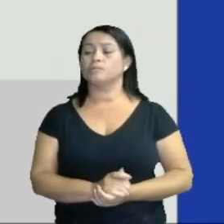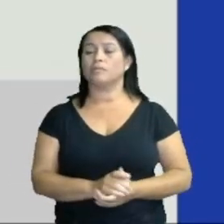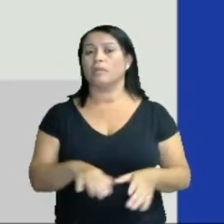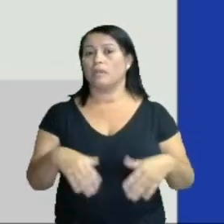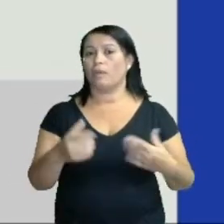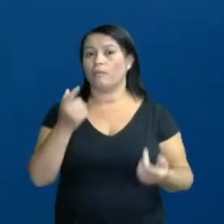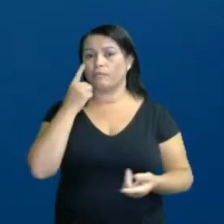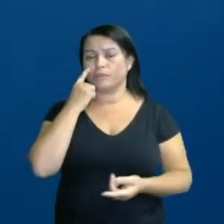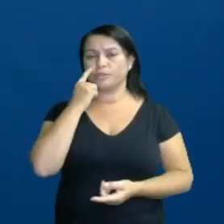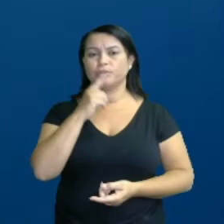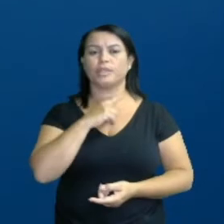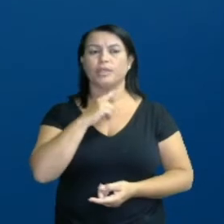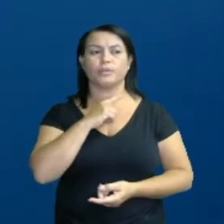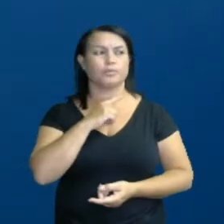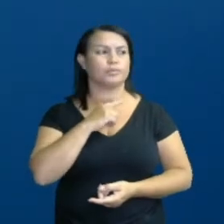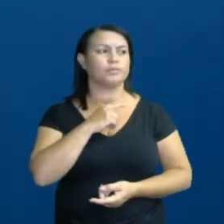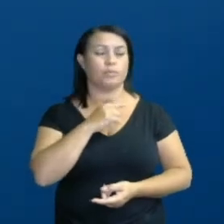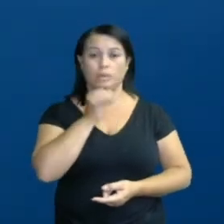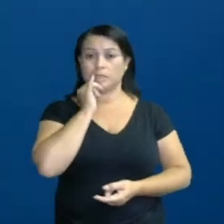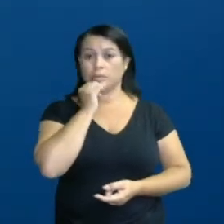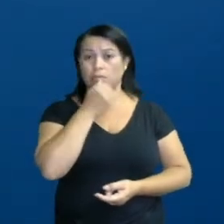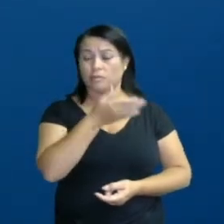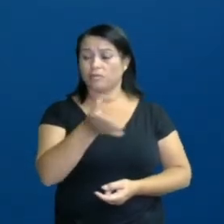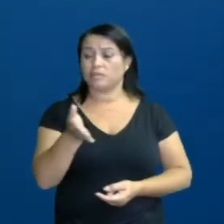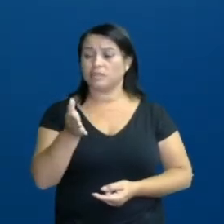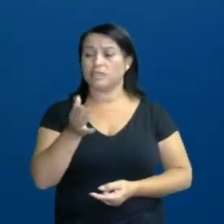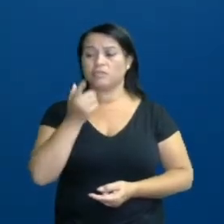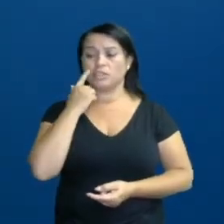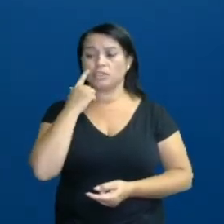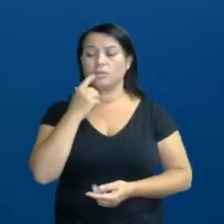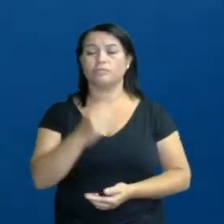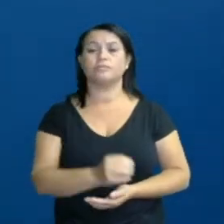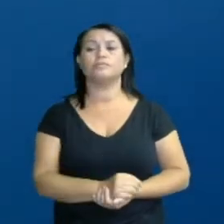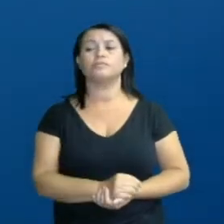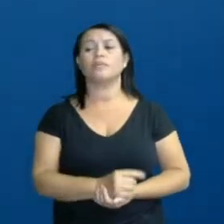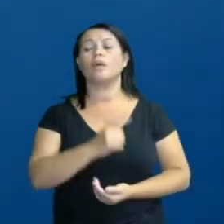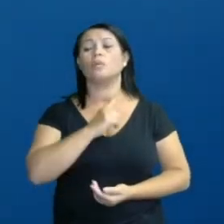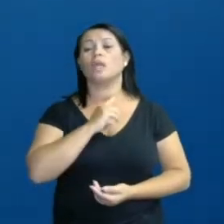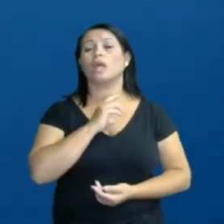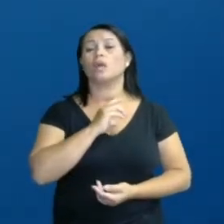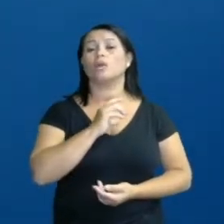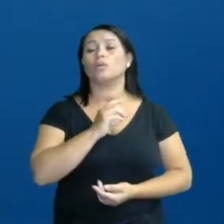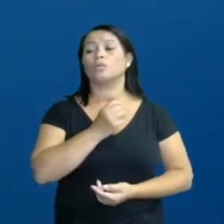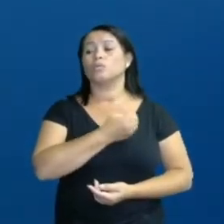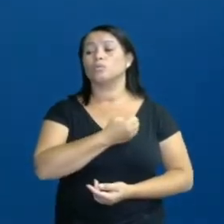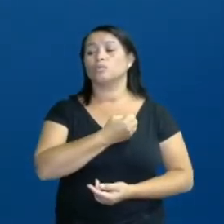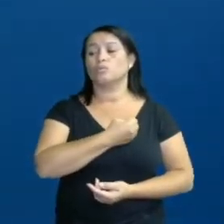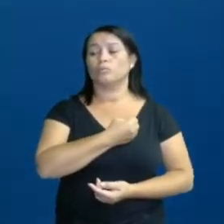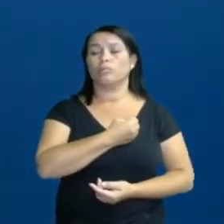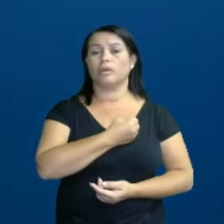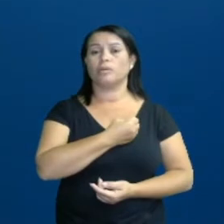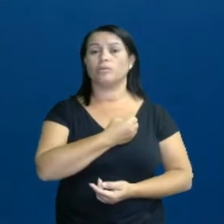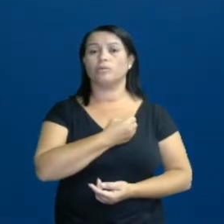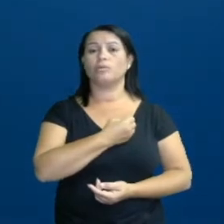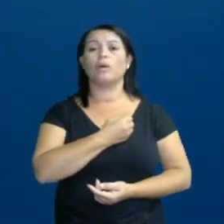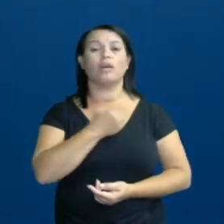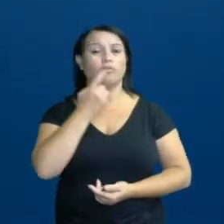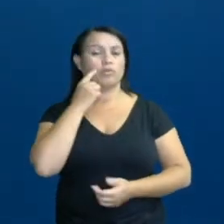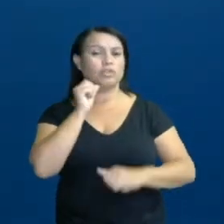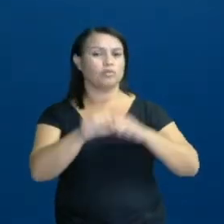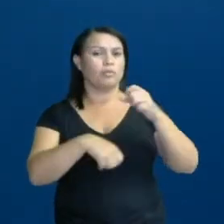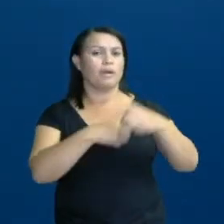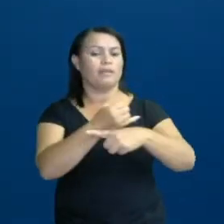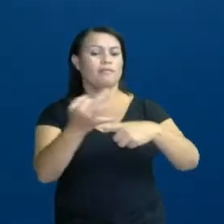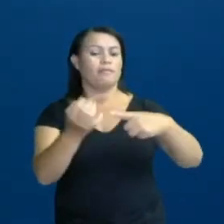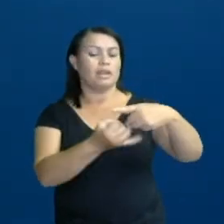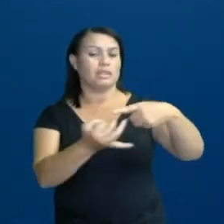Então, aqui eu tenho o seguinte, ó. Trouxe aqui um exemplo para vocês, onde ele diz o seguinte. Eu tenho um número decimal, eu vou transformar ele em fração. Então,